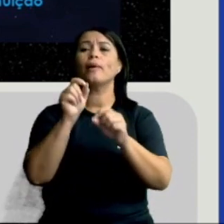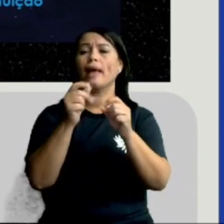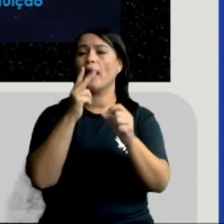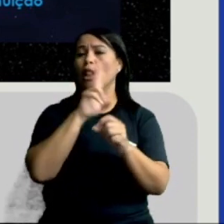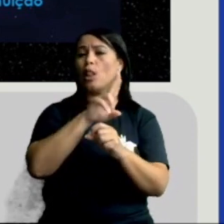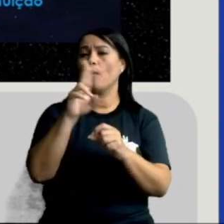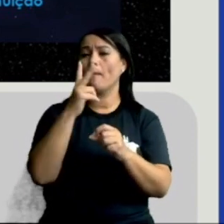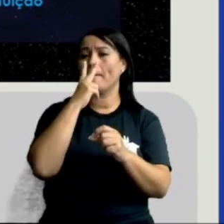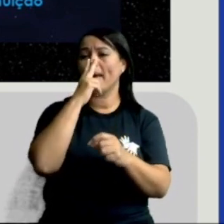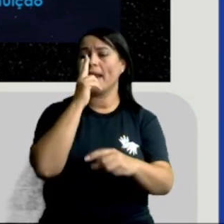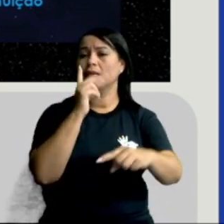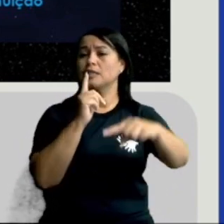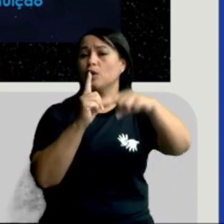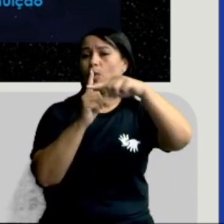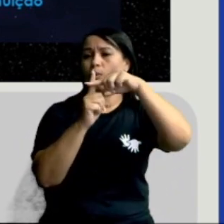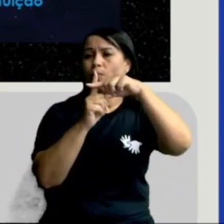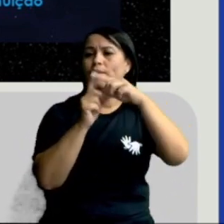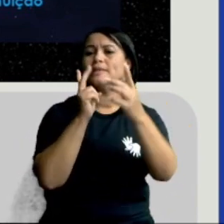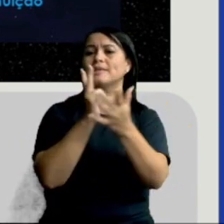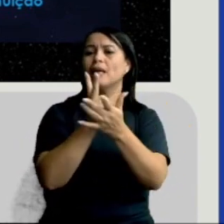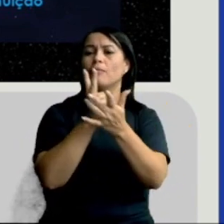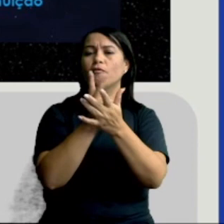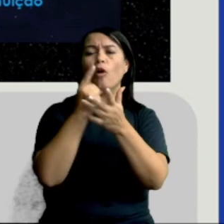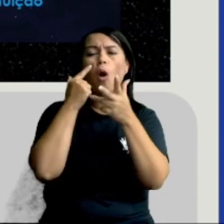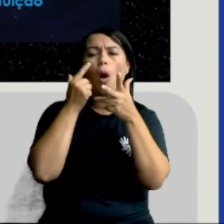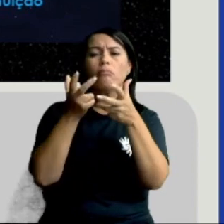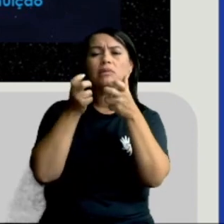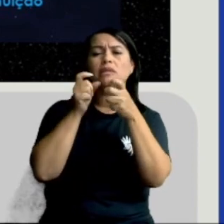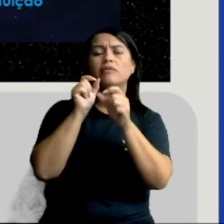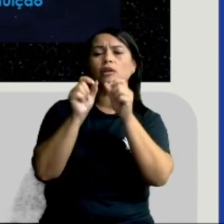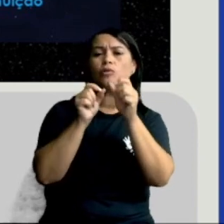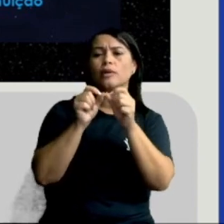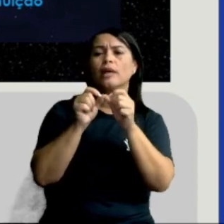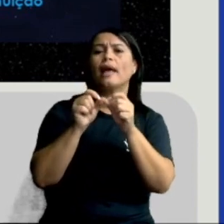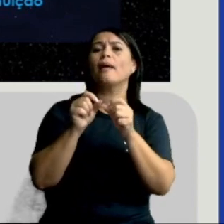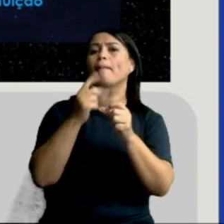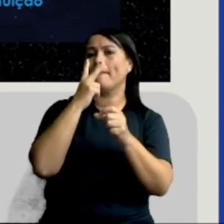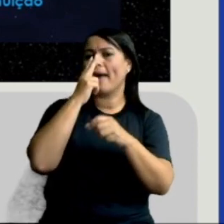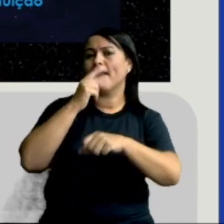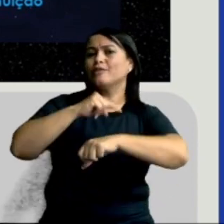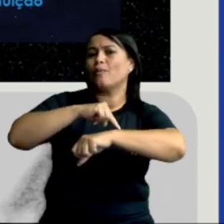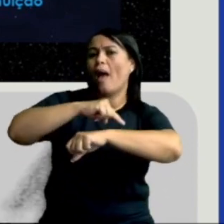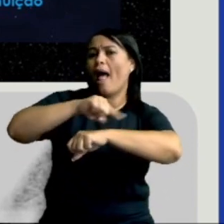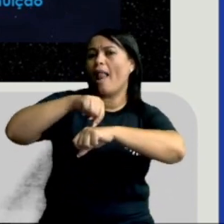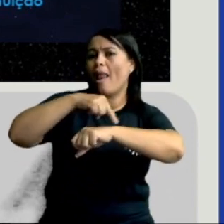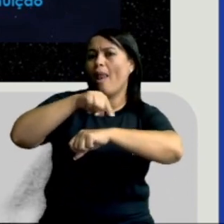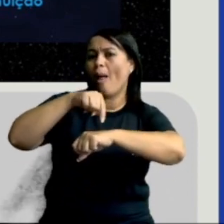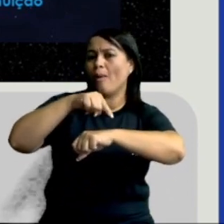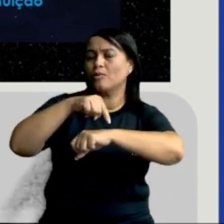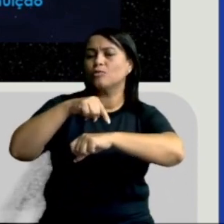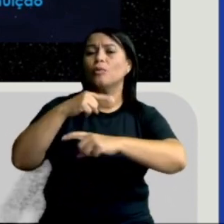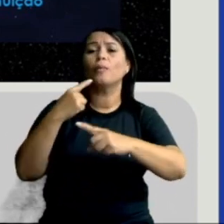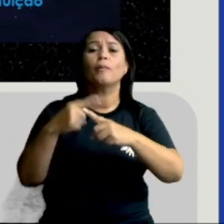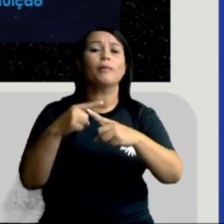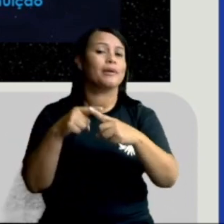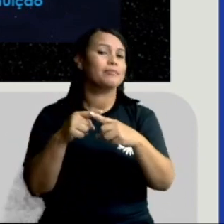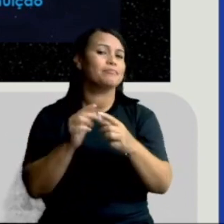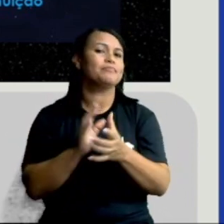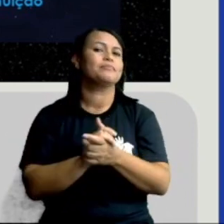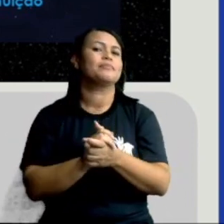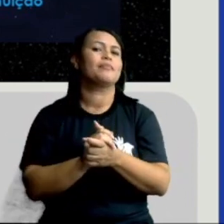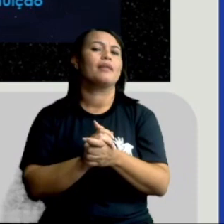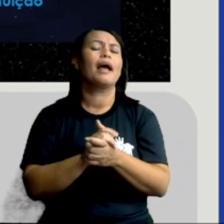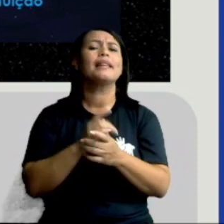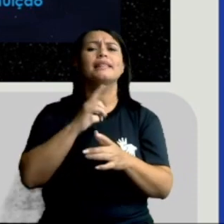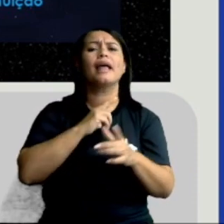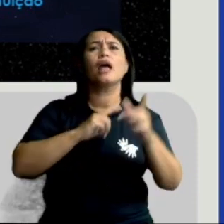por povos desse hemisfério, visto que ela é um excelente relógio. Porque as